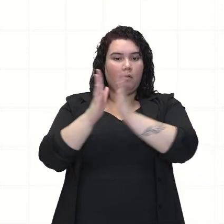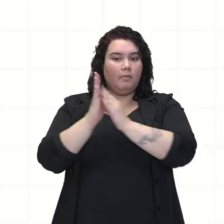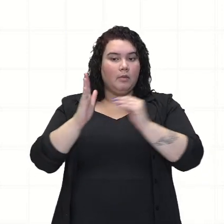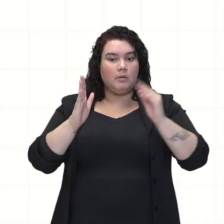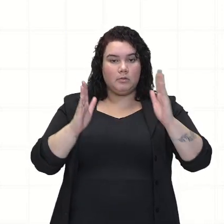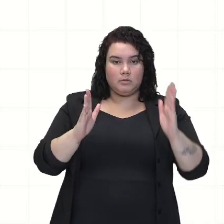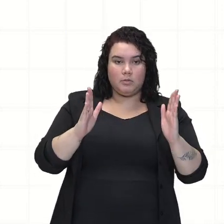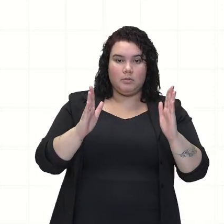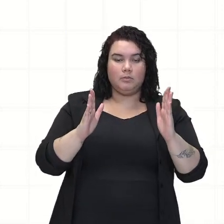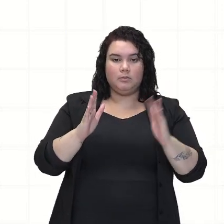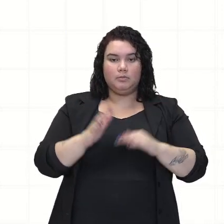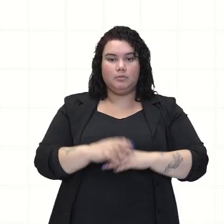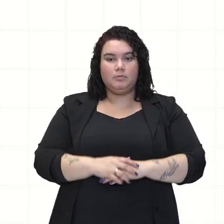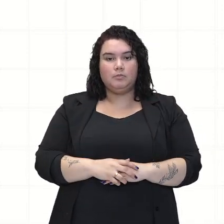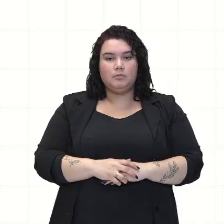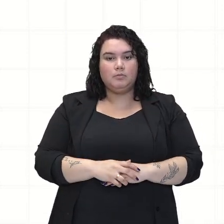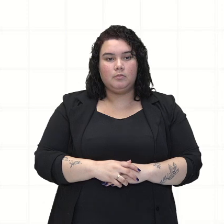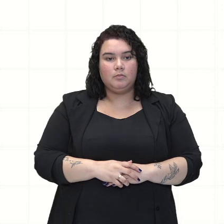né?